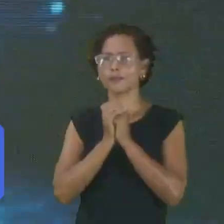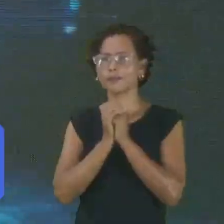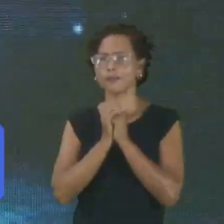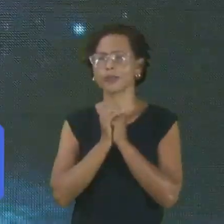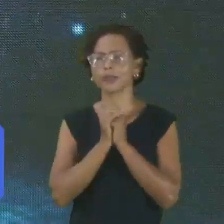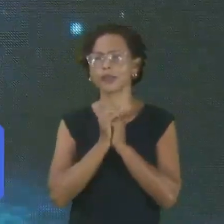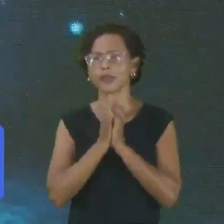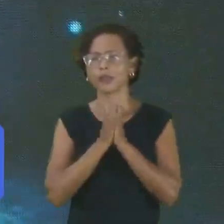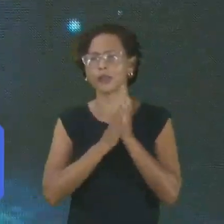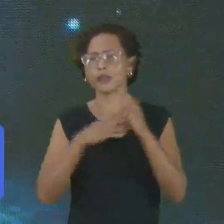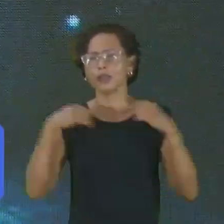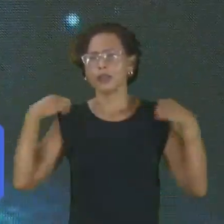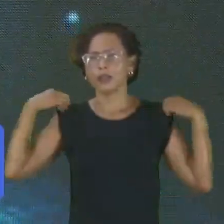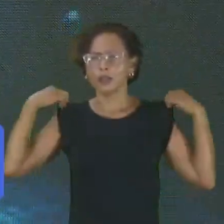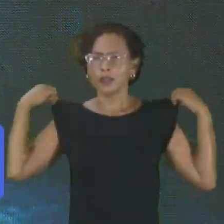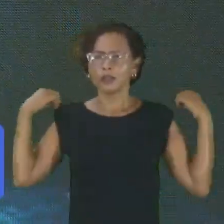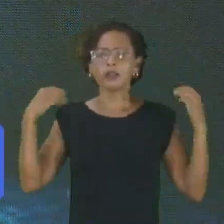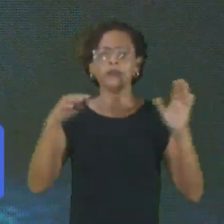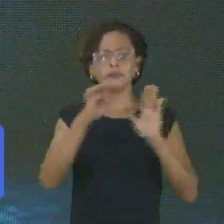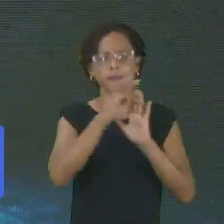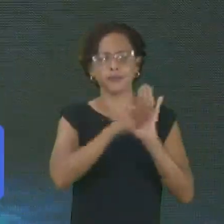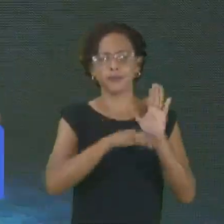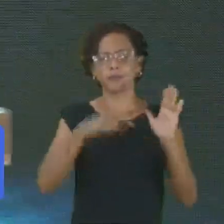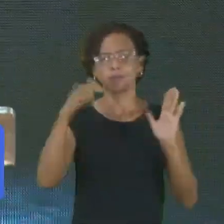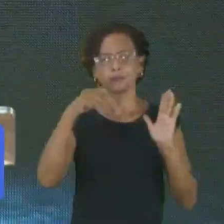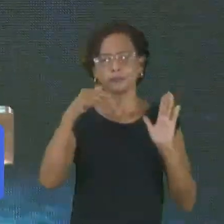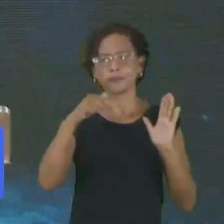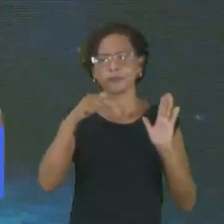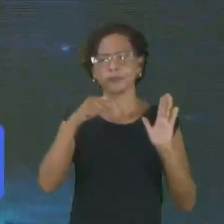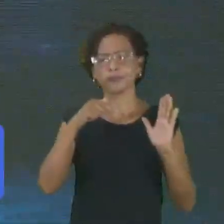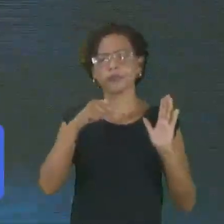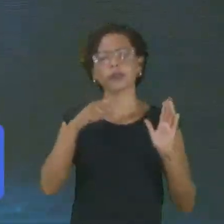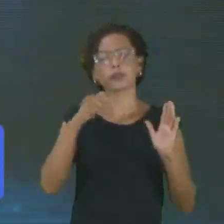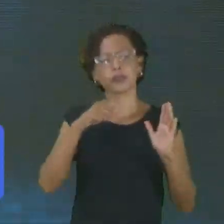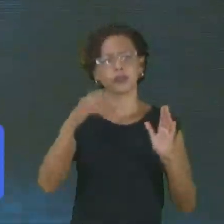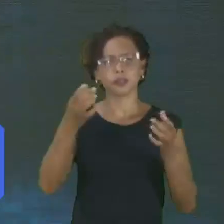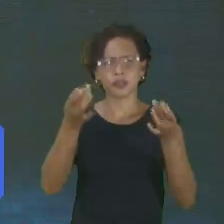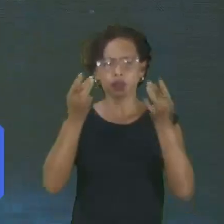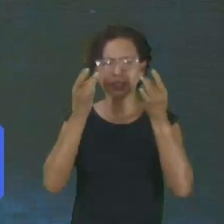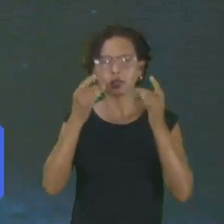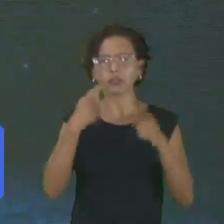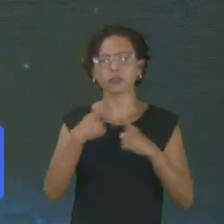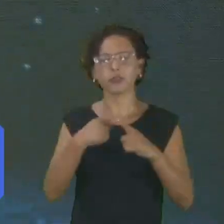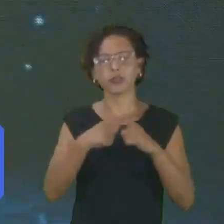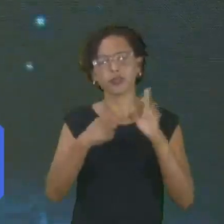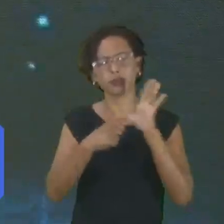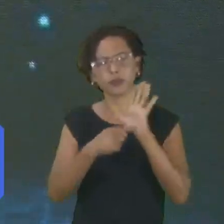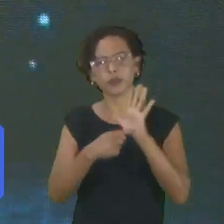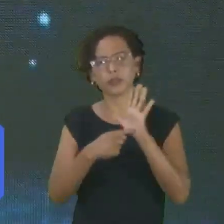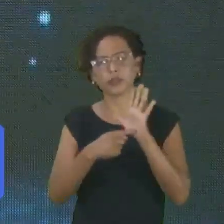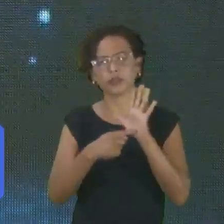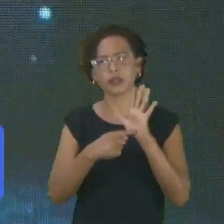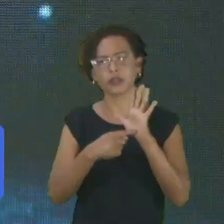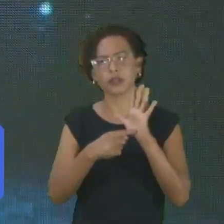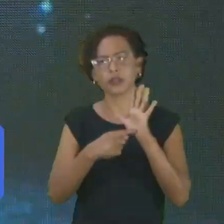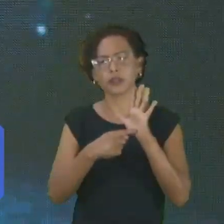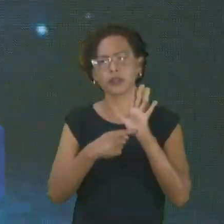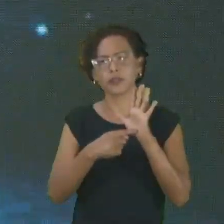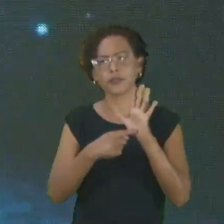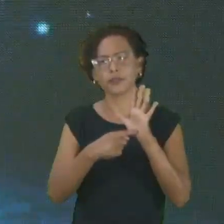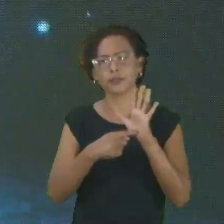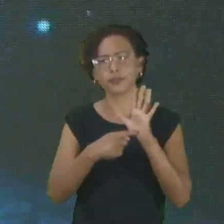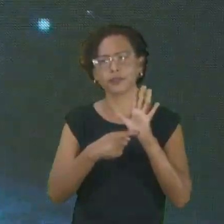gentileza. Queridos, esse texto é um texto muito interessante, porque ele mostra um